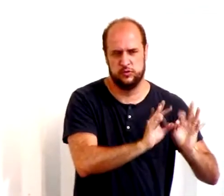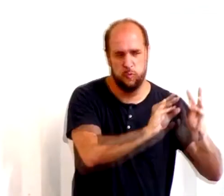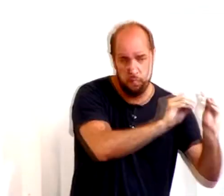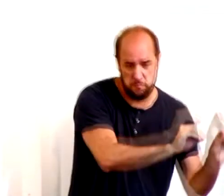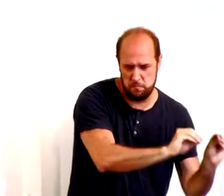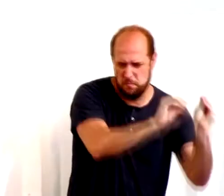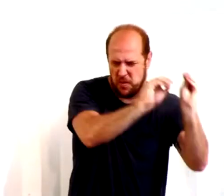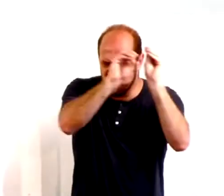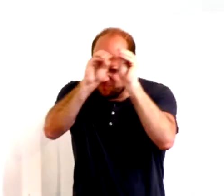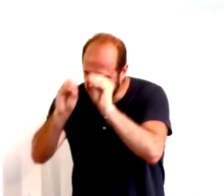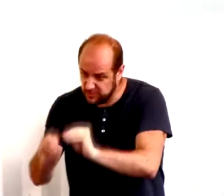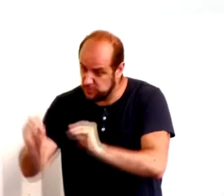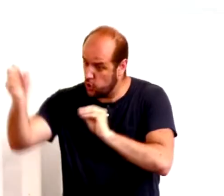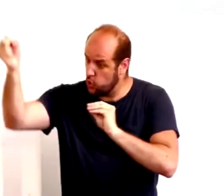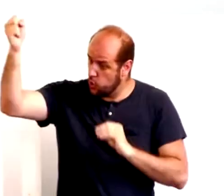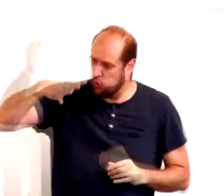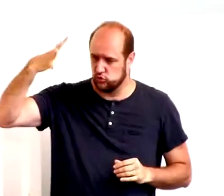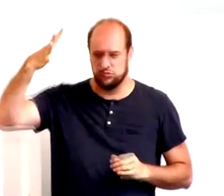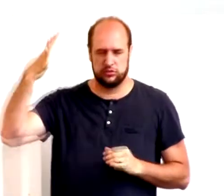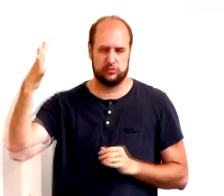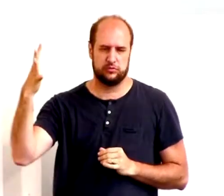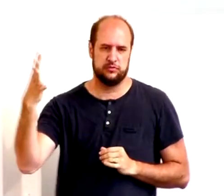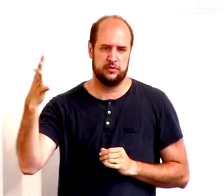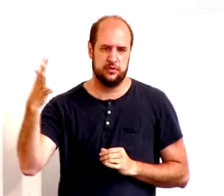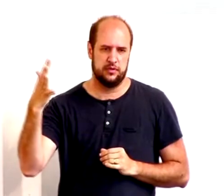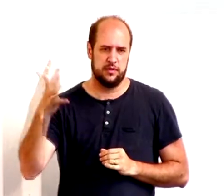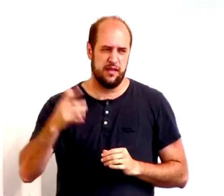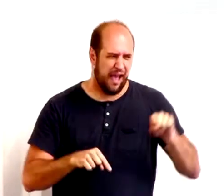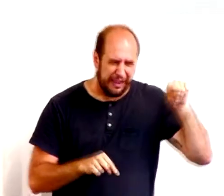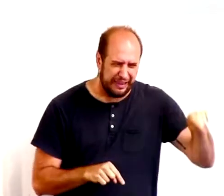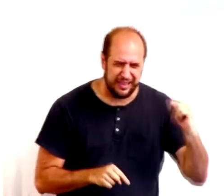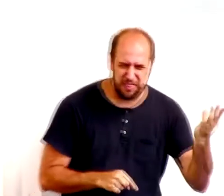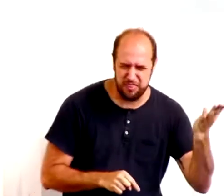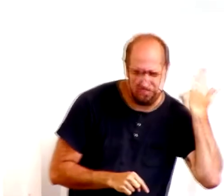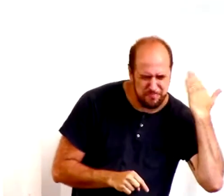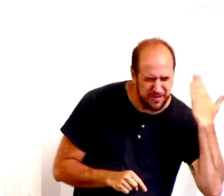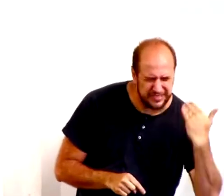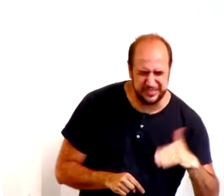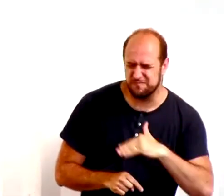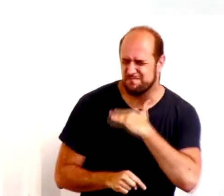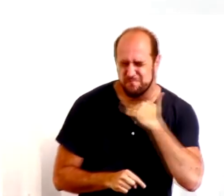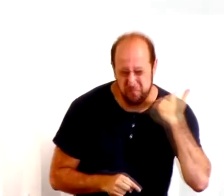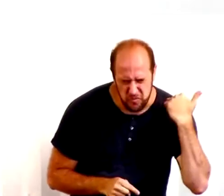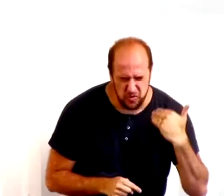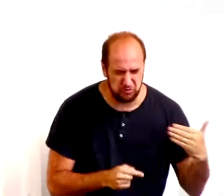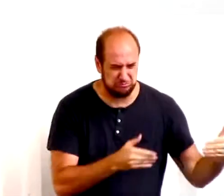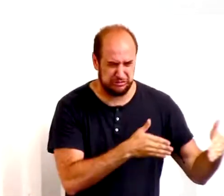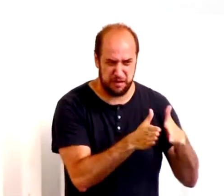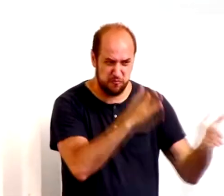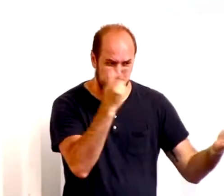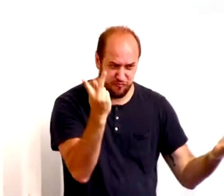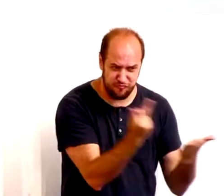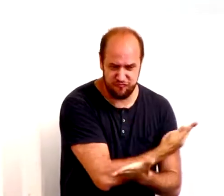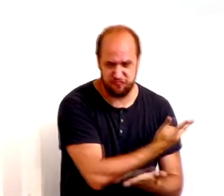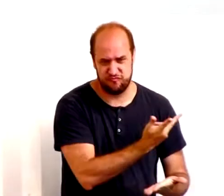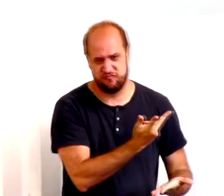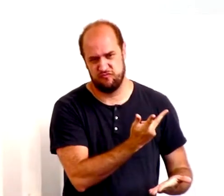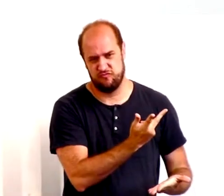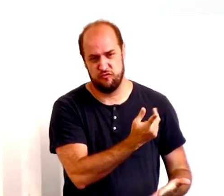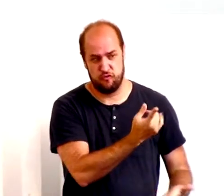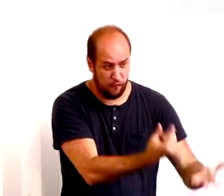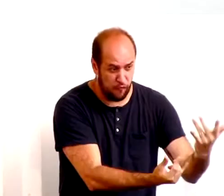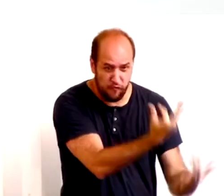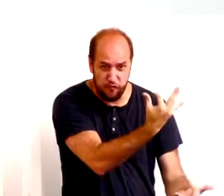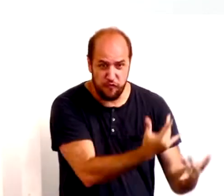daquela guilhotina caindo sobre a cabeça de vocês, daquela sentença que mostrava que o caminho de vocês era o